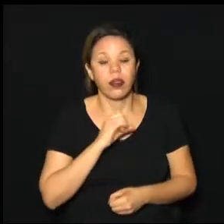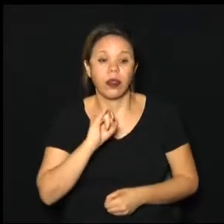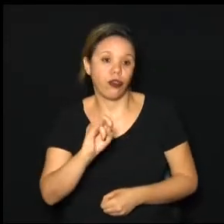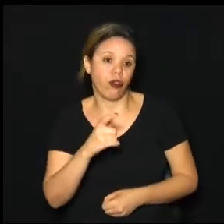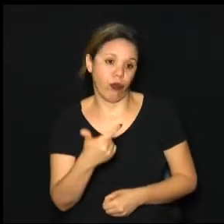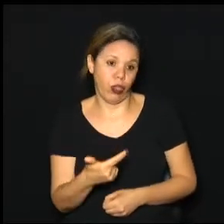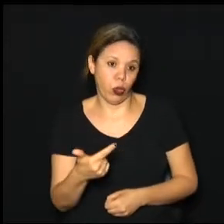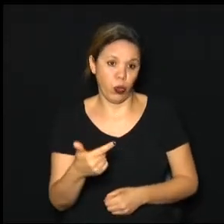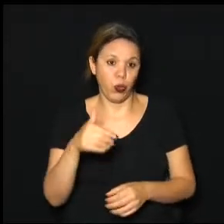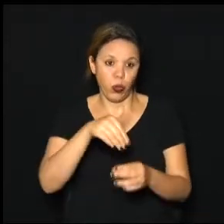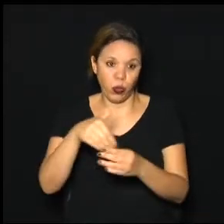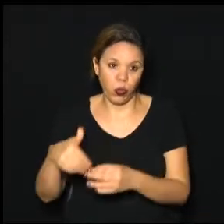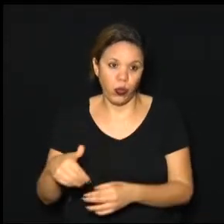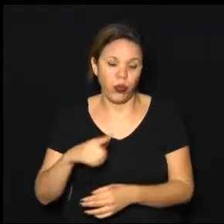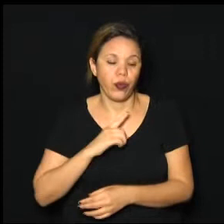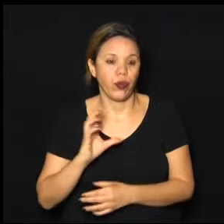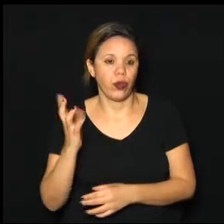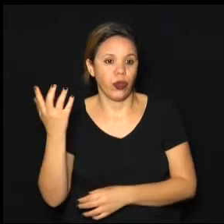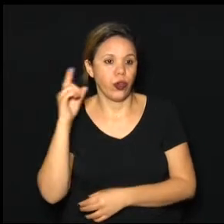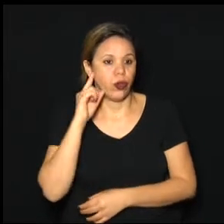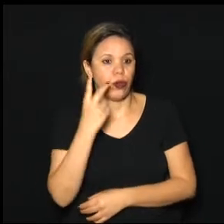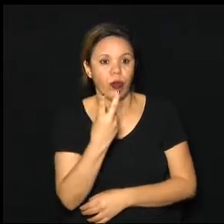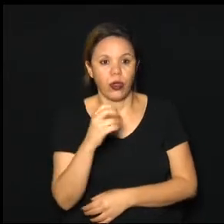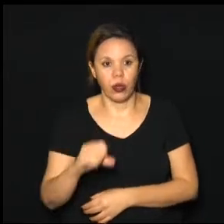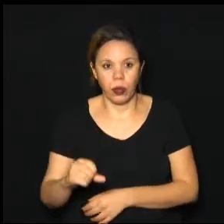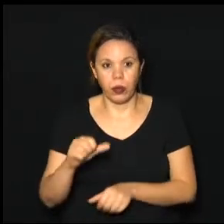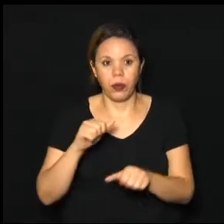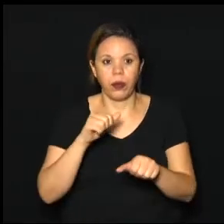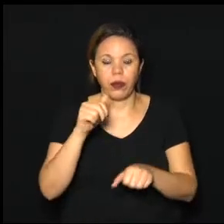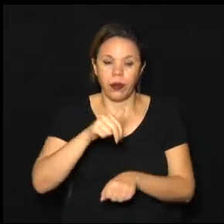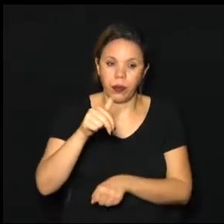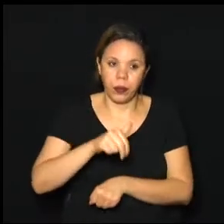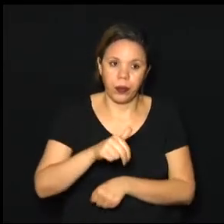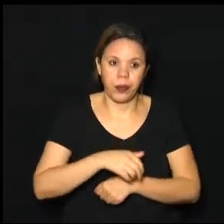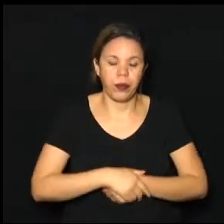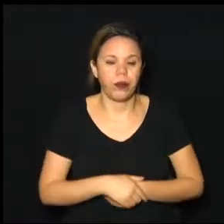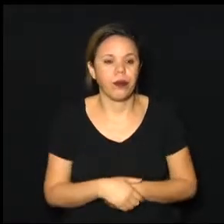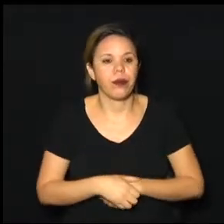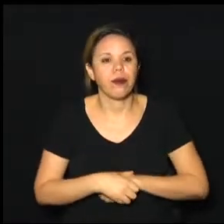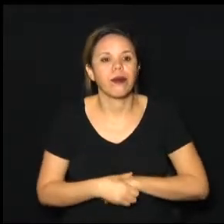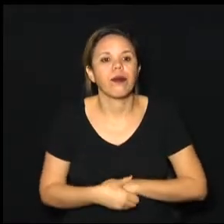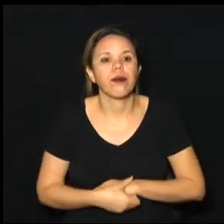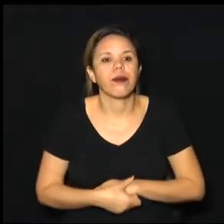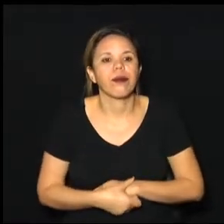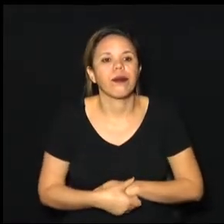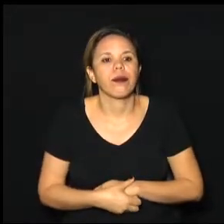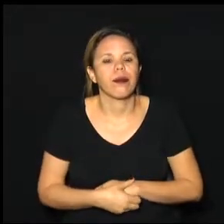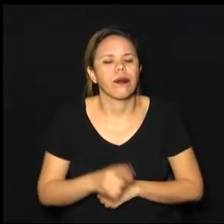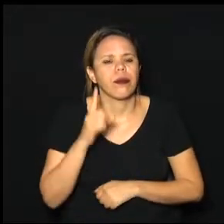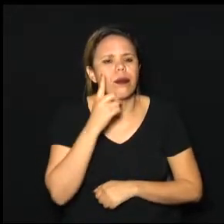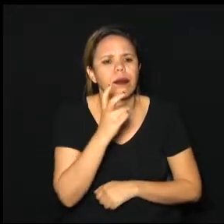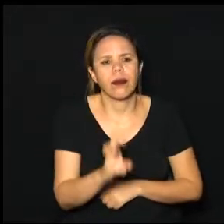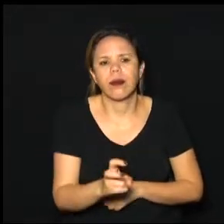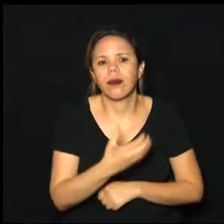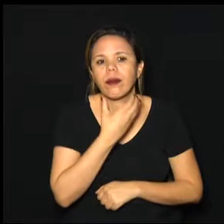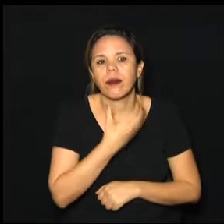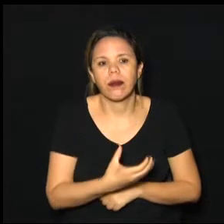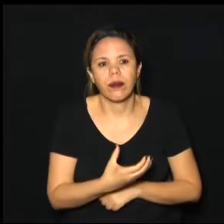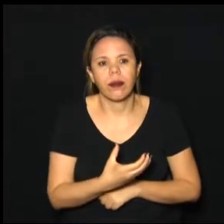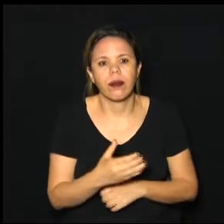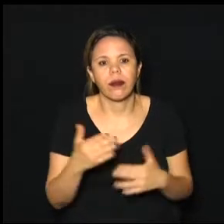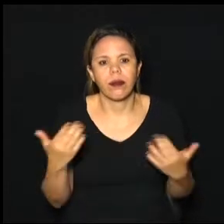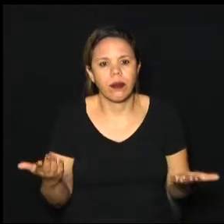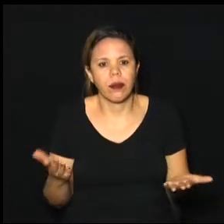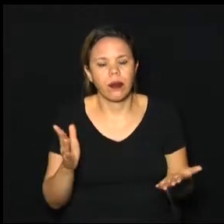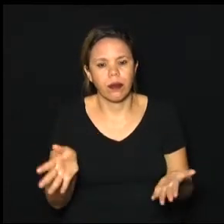turno, esse segundo turno vai acontecer no dia 29 de novembro. Dia 15 de dezembro, portanto,